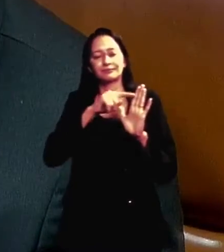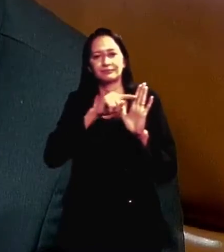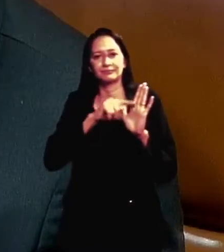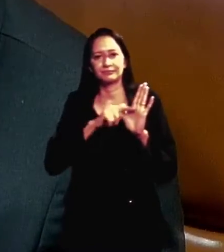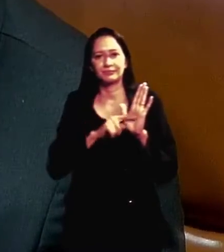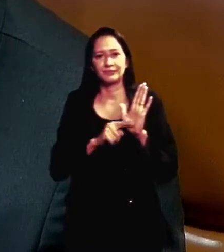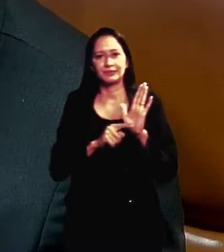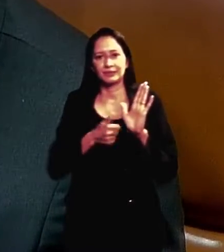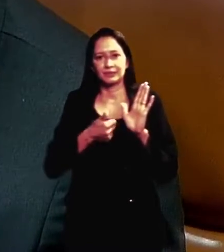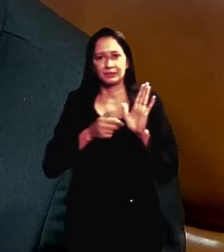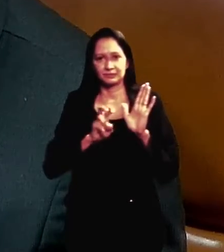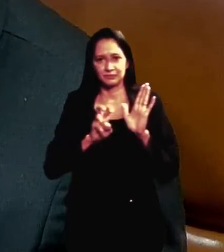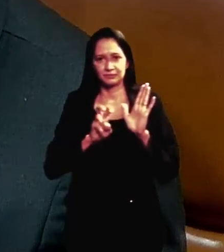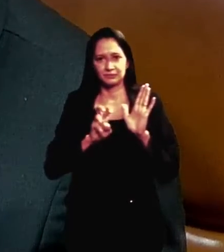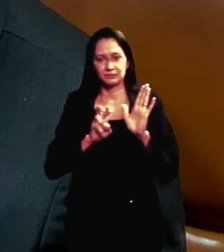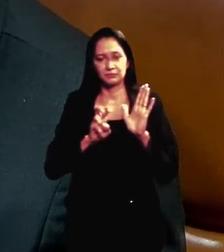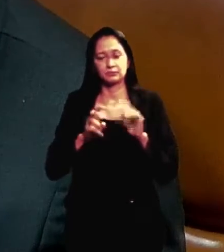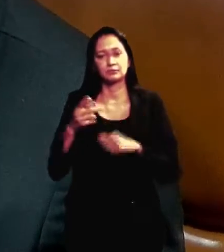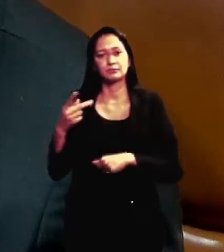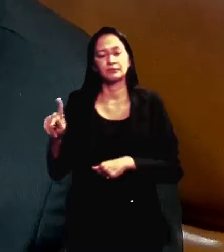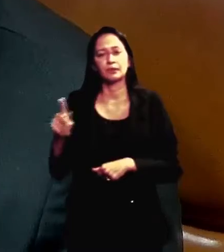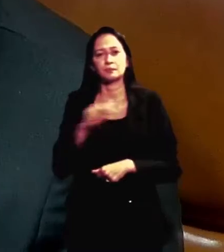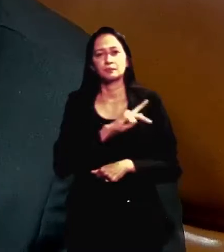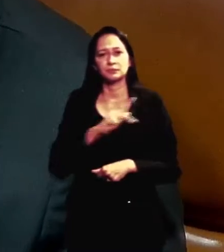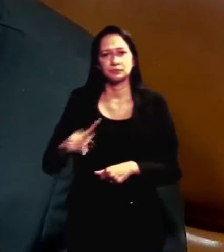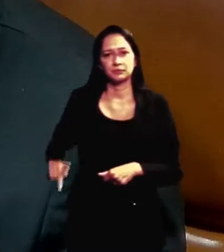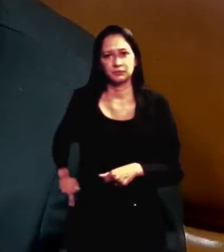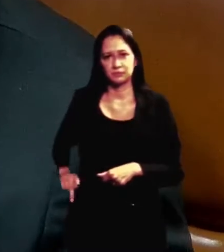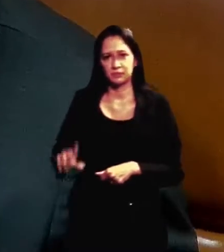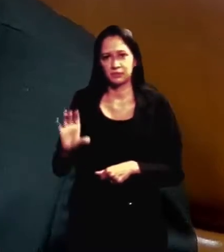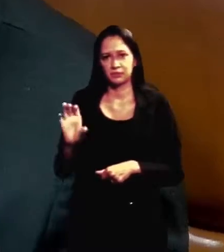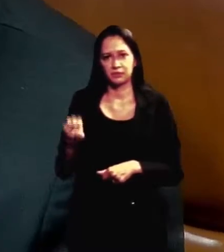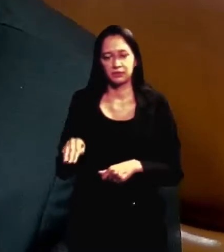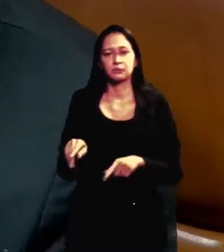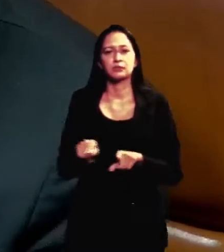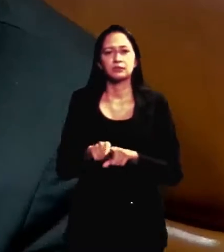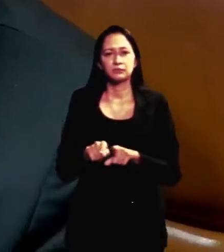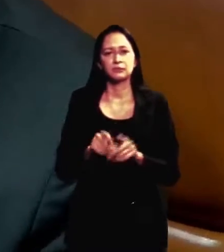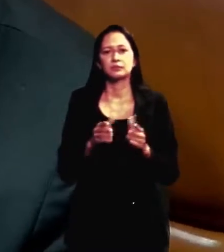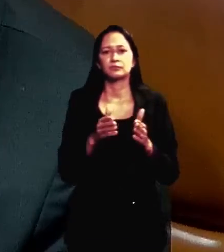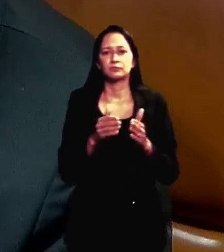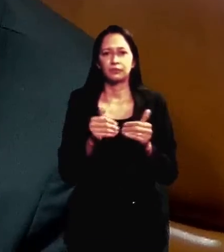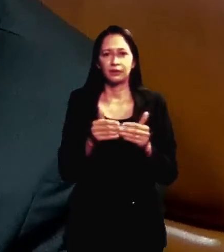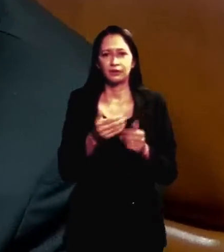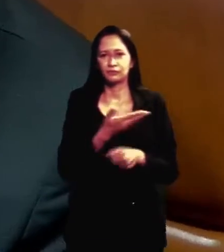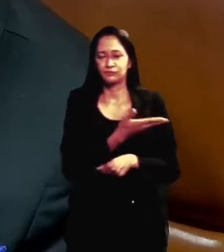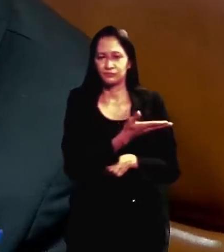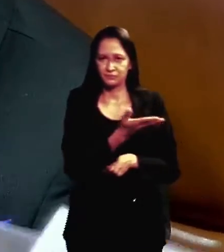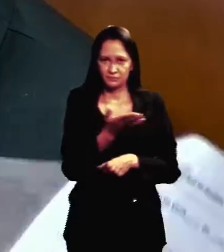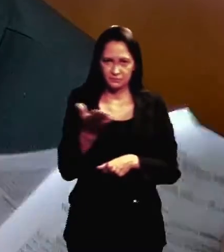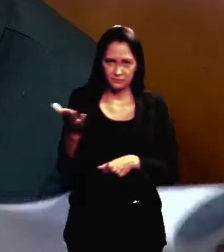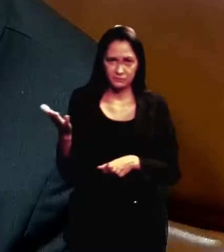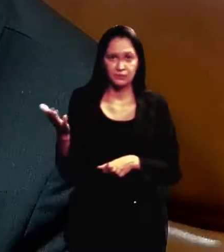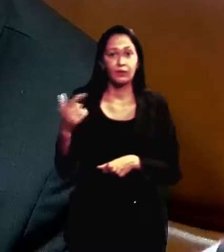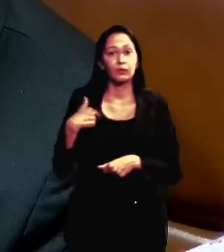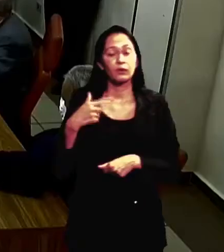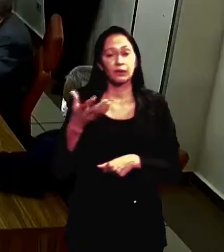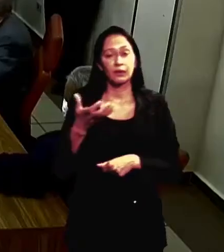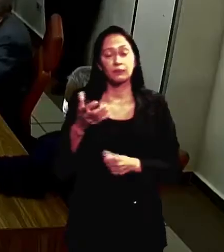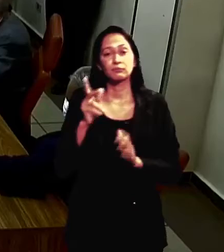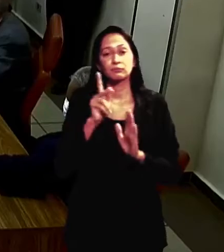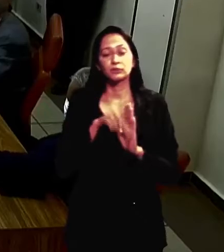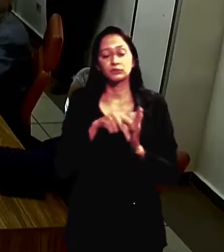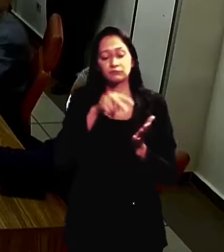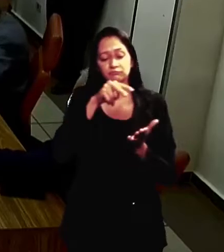15 do presidente da Câmara, e já quero pedir aos colegas vereadores que eu vou pedir vista desse